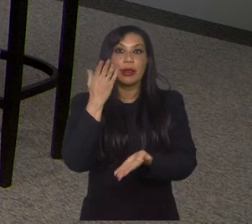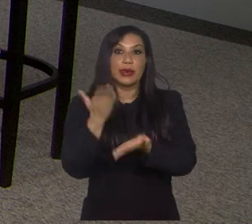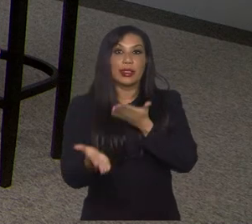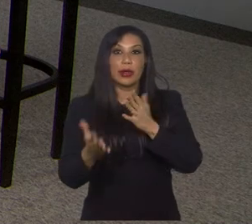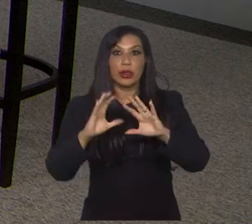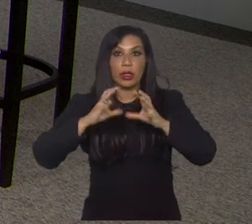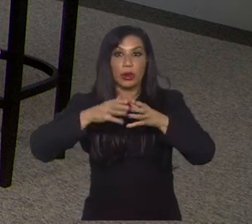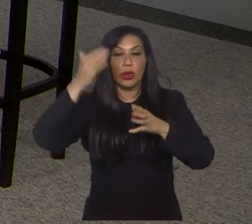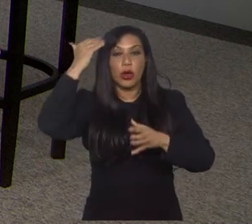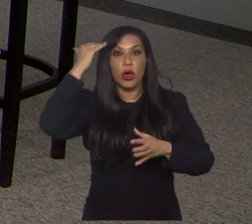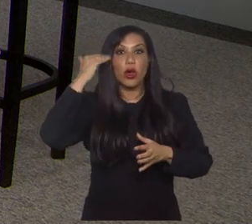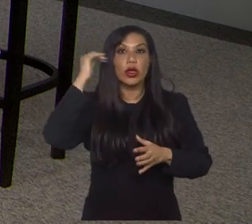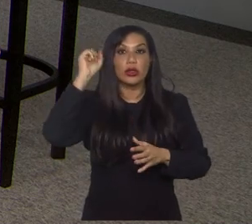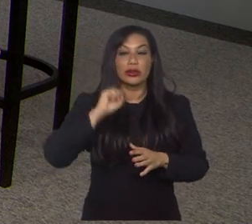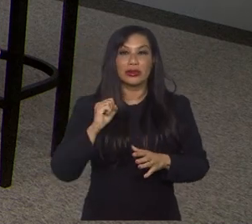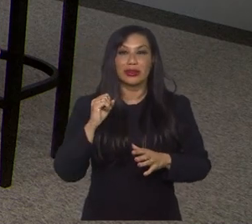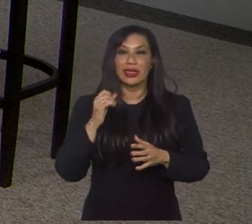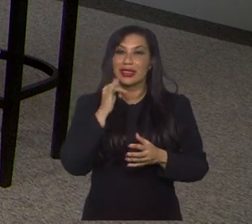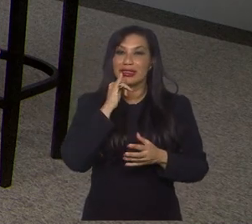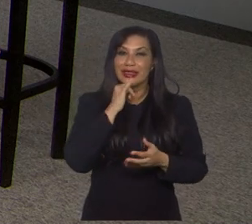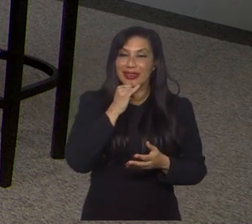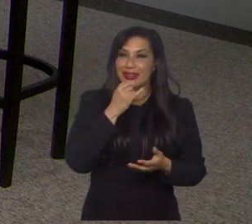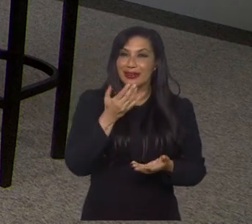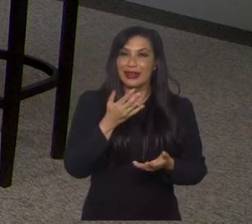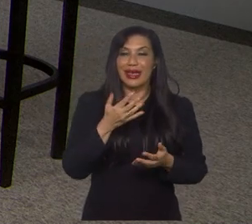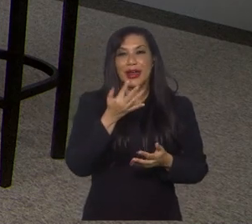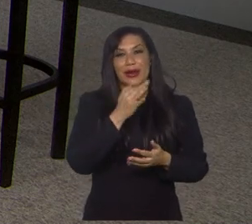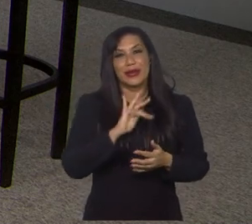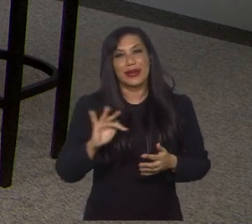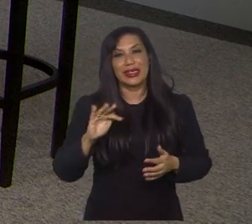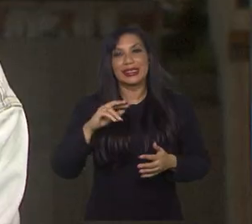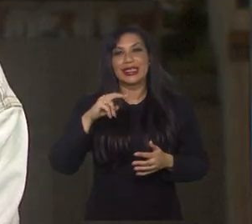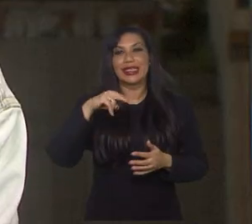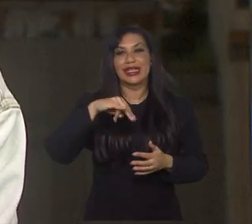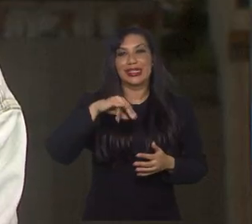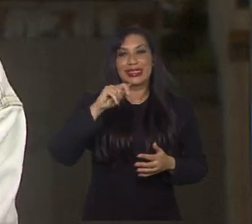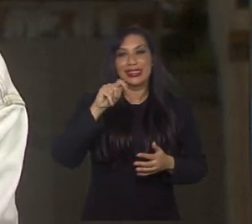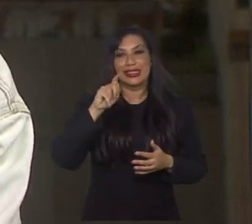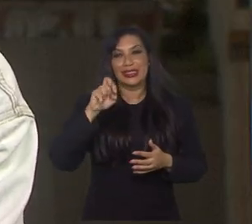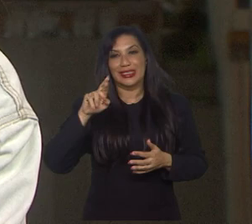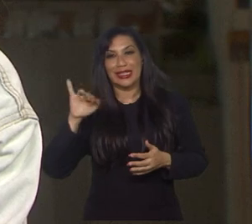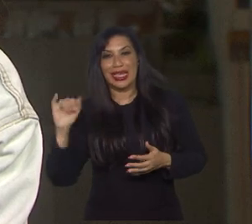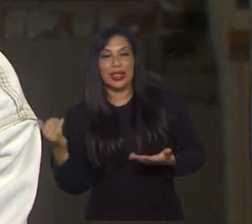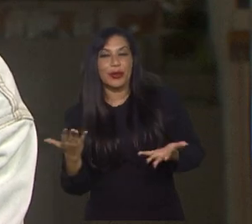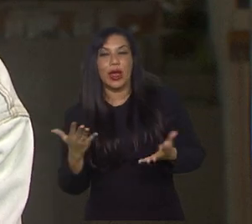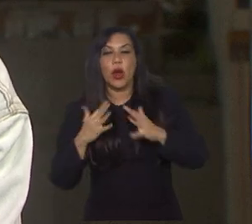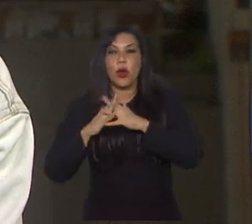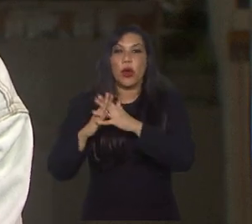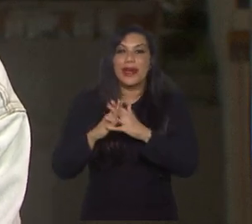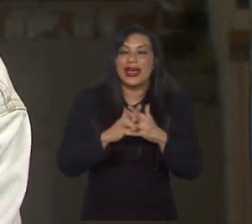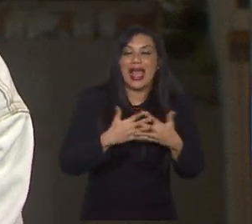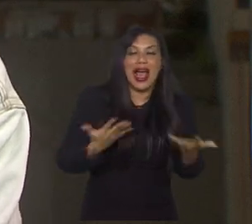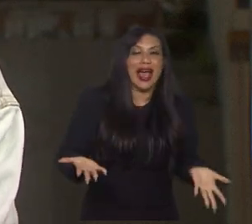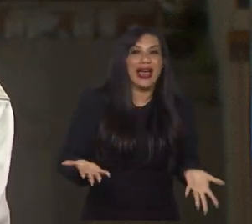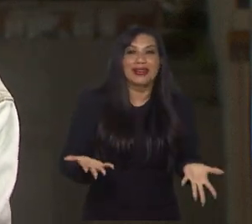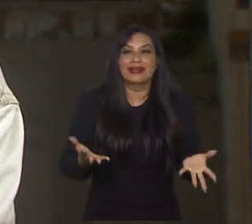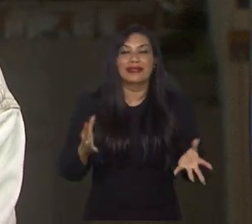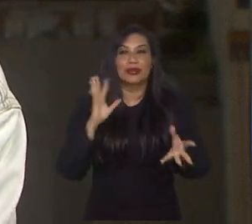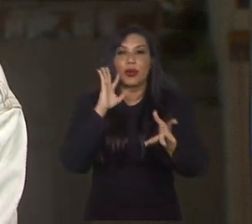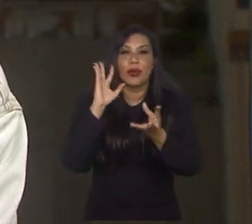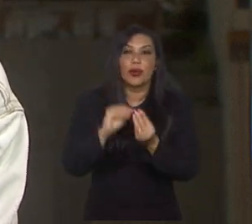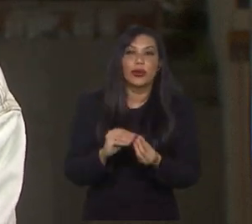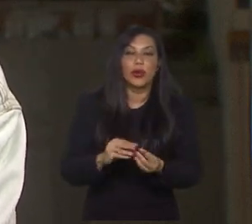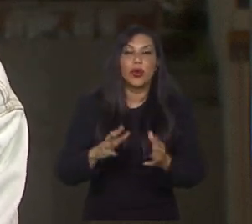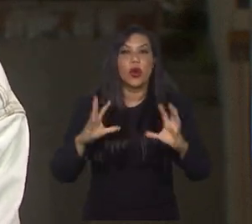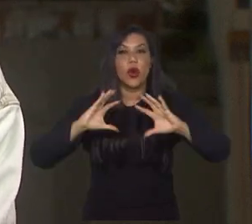o grupo da Coreia do Sul era, assim, indigesto. França, Noruega e Nigéria. Nossa. Então, complicado também a gente tirar alguma, né, conclusão também num grupo